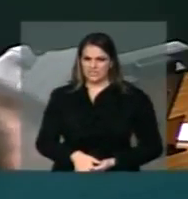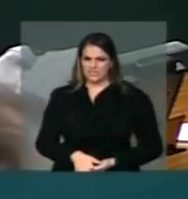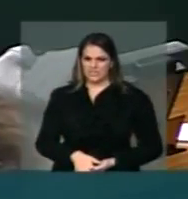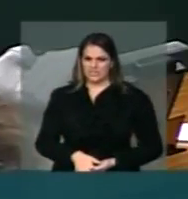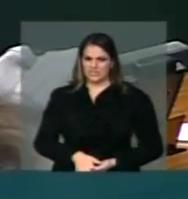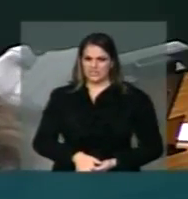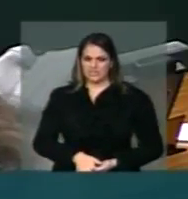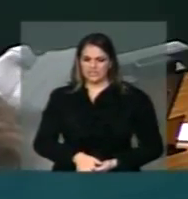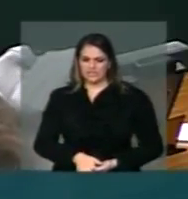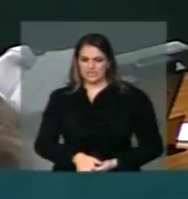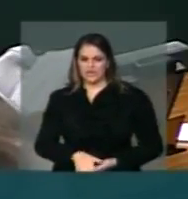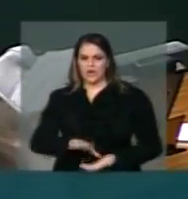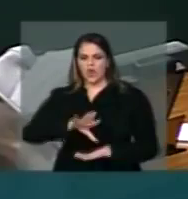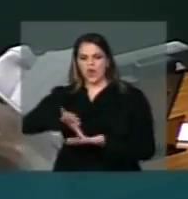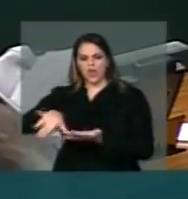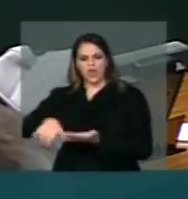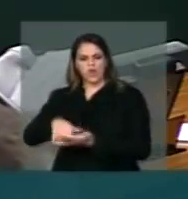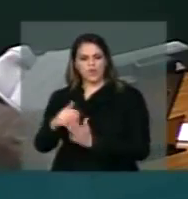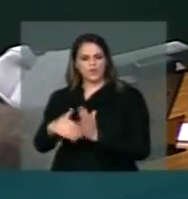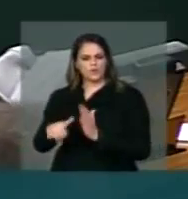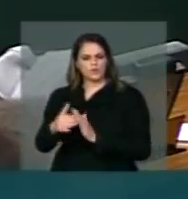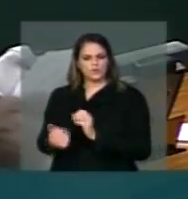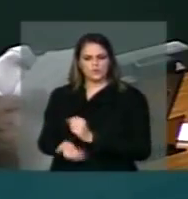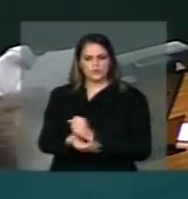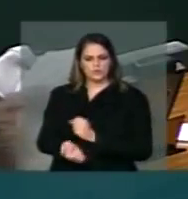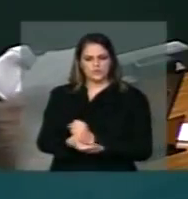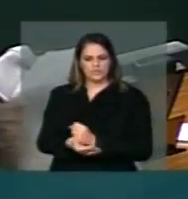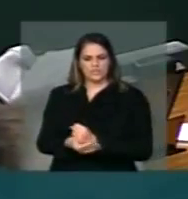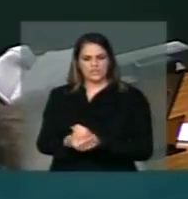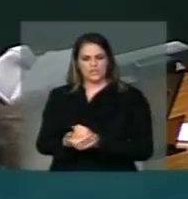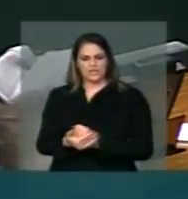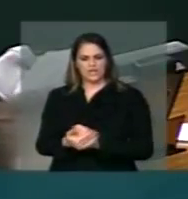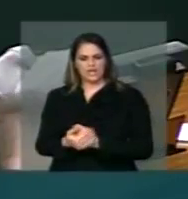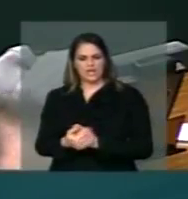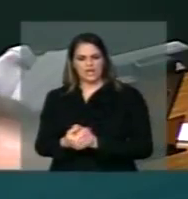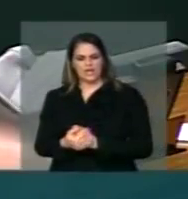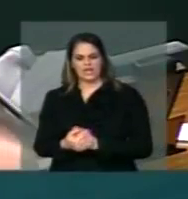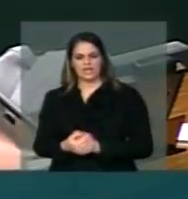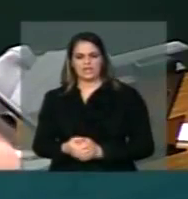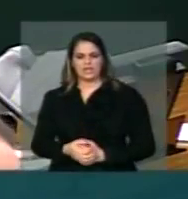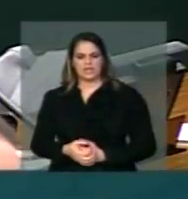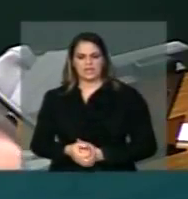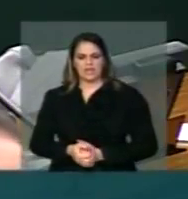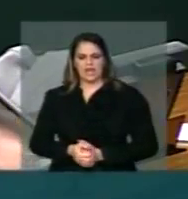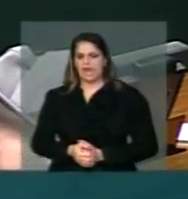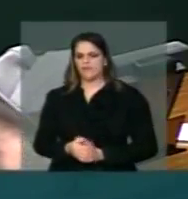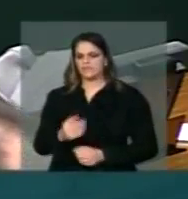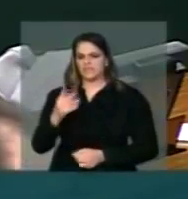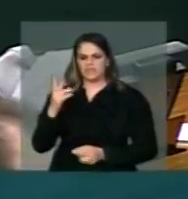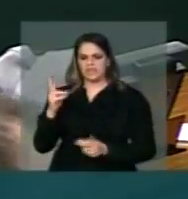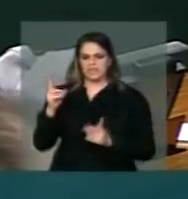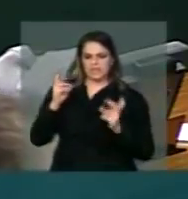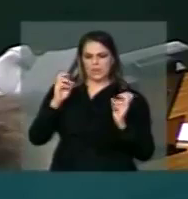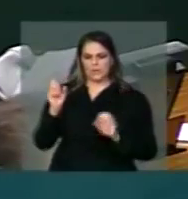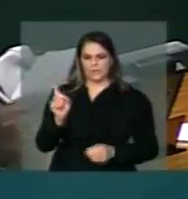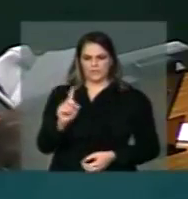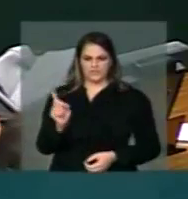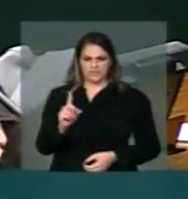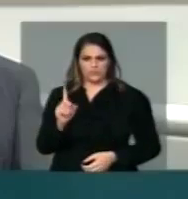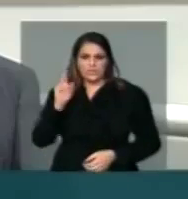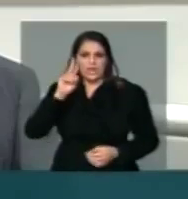ele está no envolvimento de corrupção na Petrobras. Aí o Pedro Barusco é um fato que passa desapercebido. O senhor só se lembrou